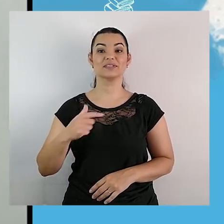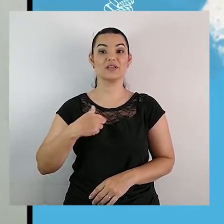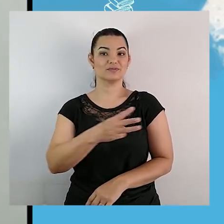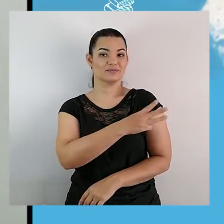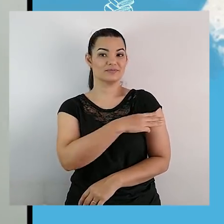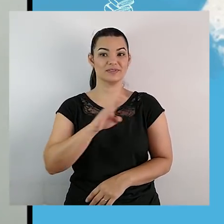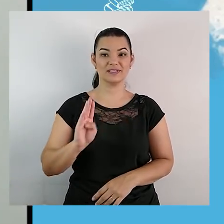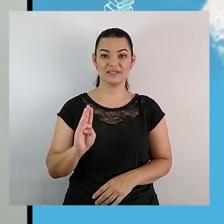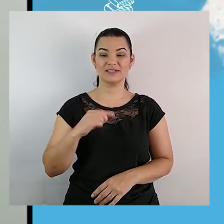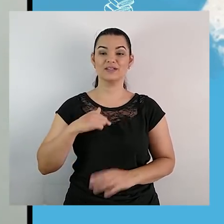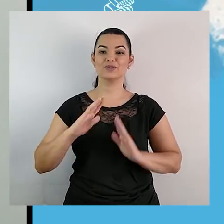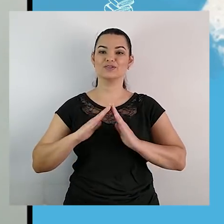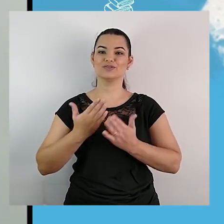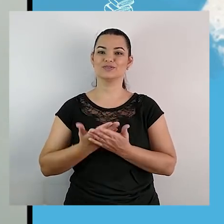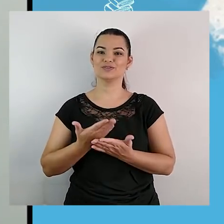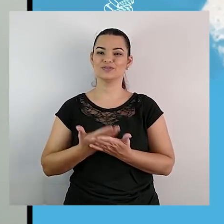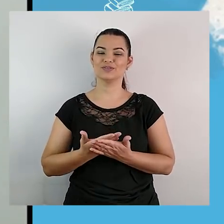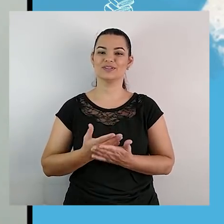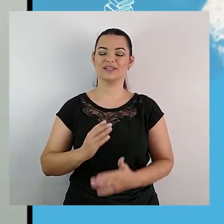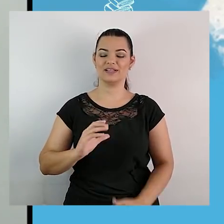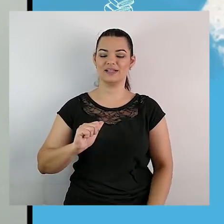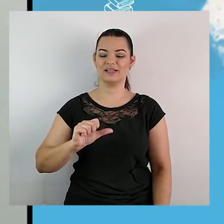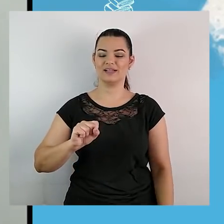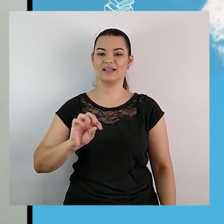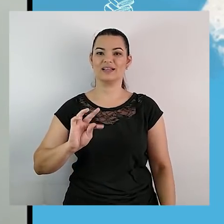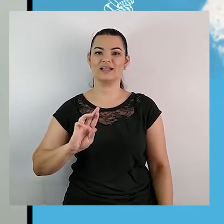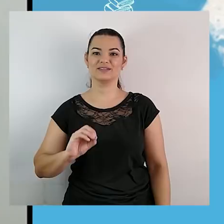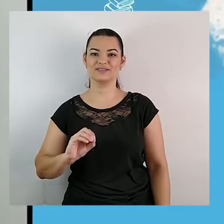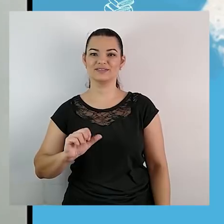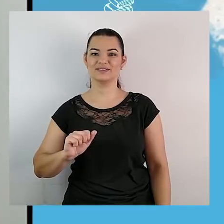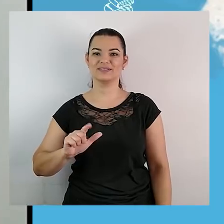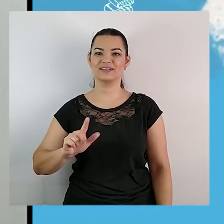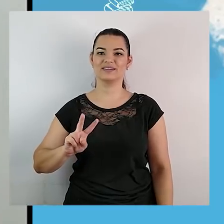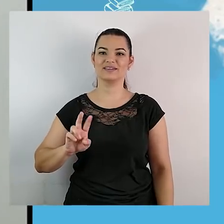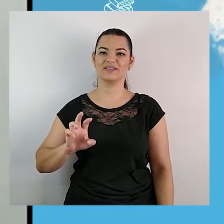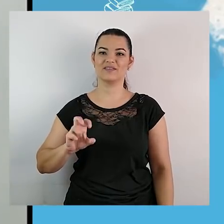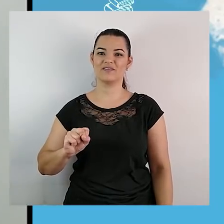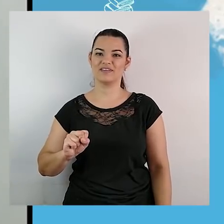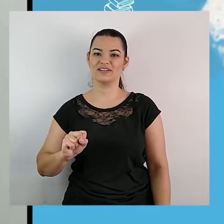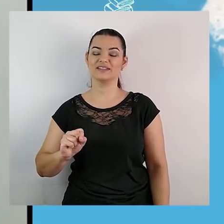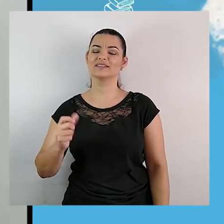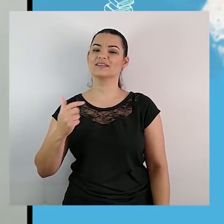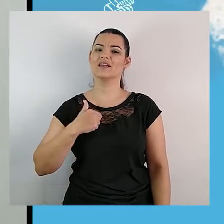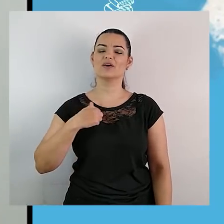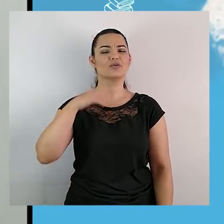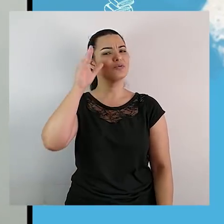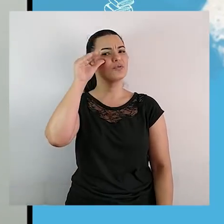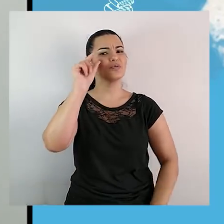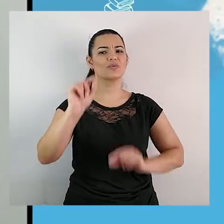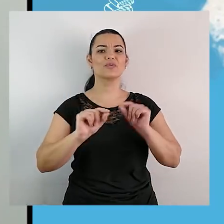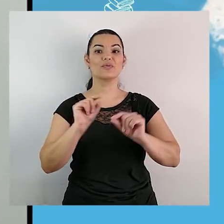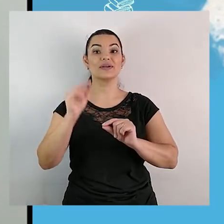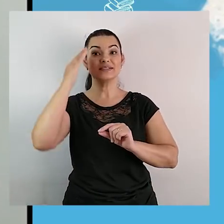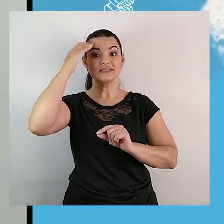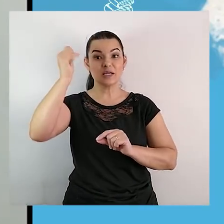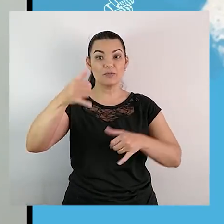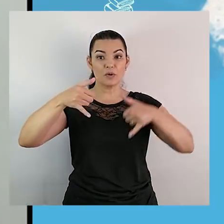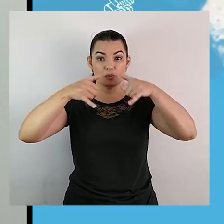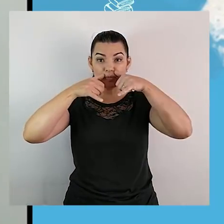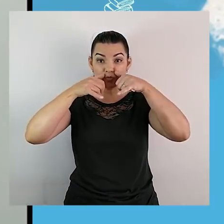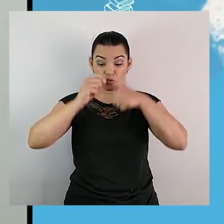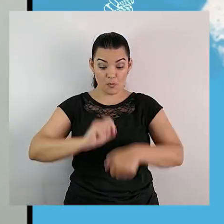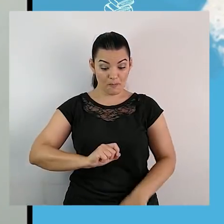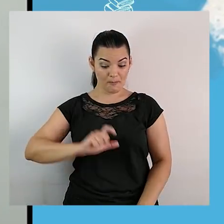sou do terceiro ano B, estudo na Castro Alves, e a minha curiosidade é saber qual que é o